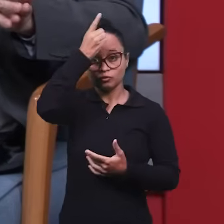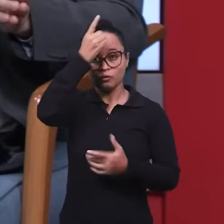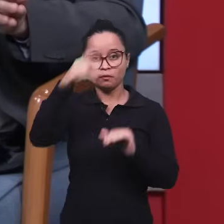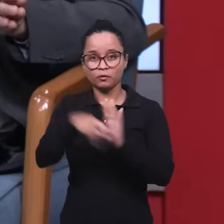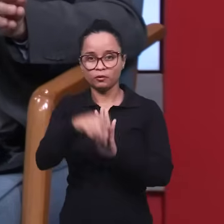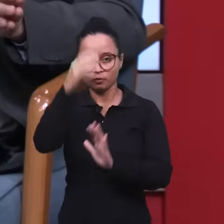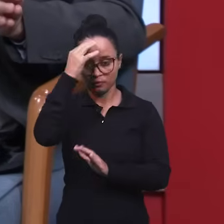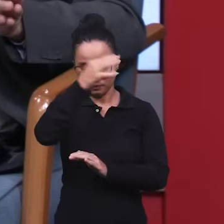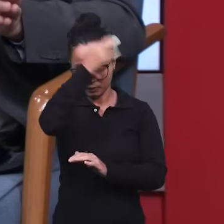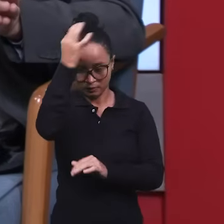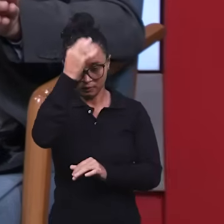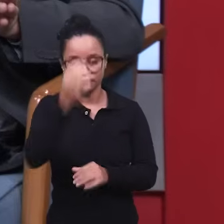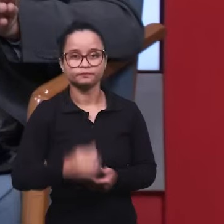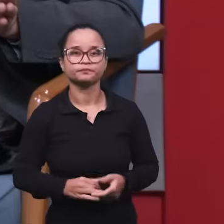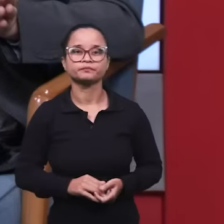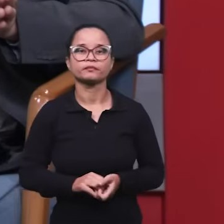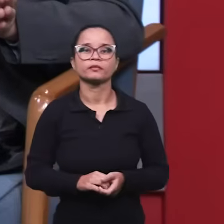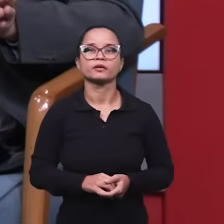dom espiritual,